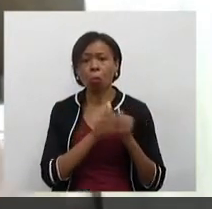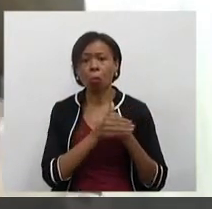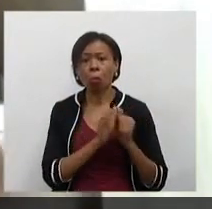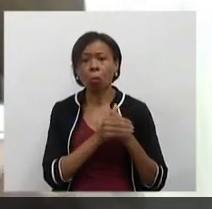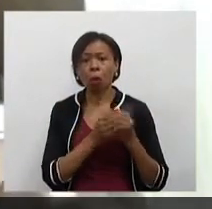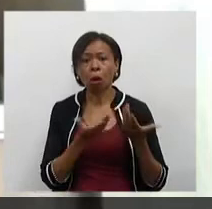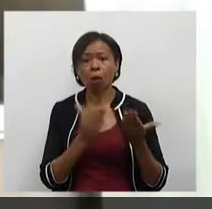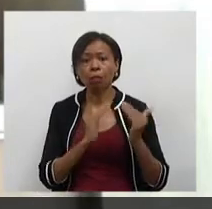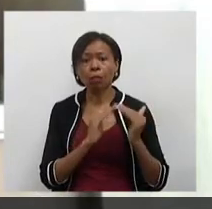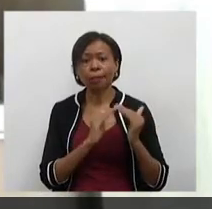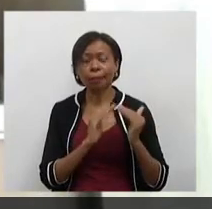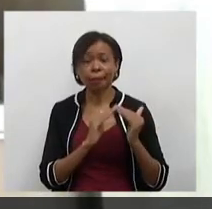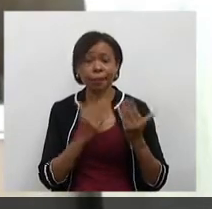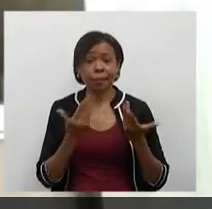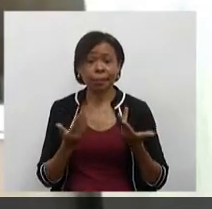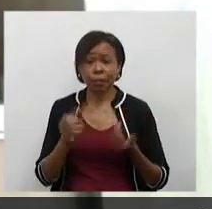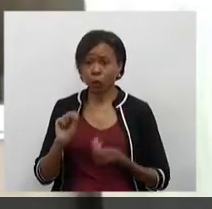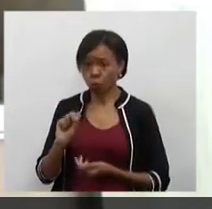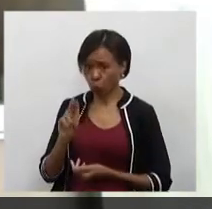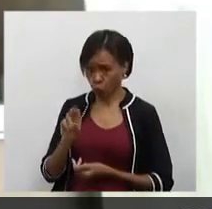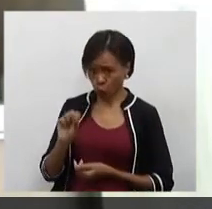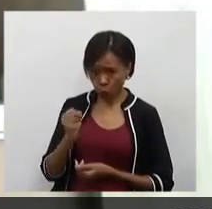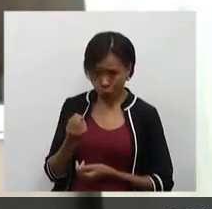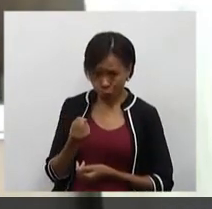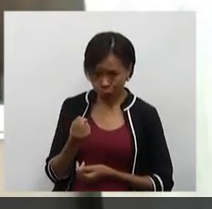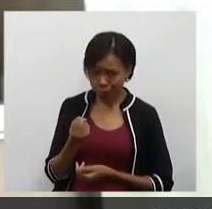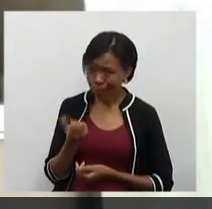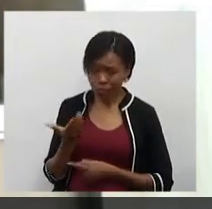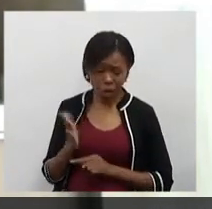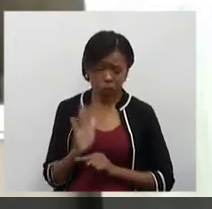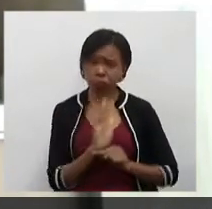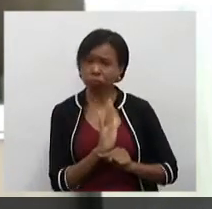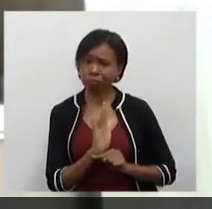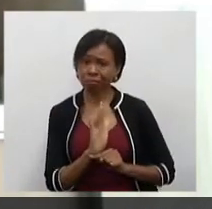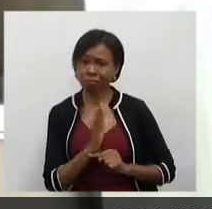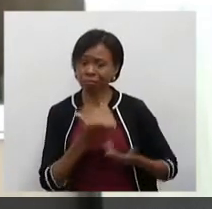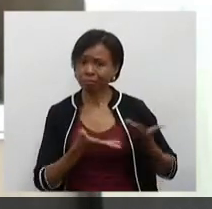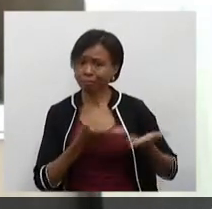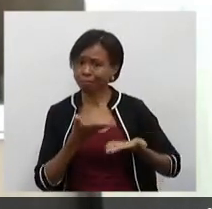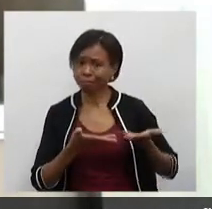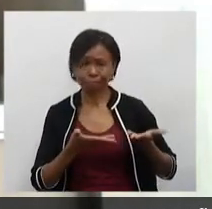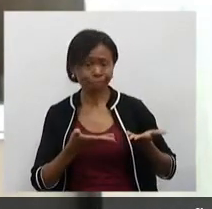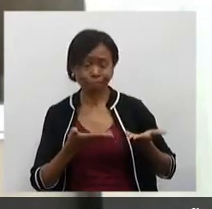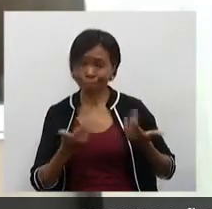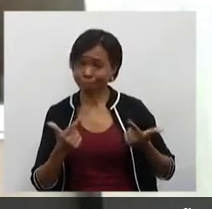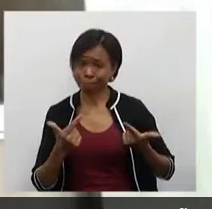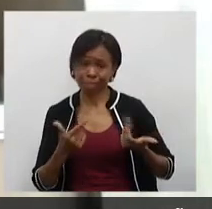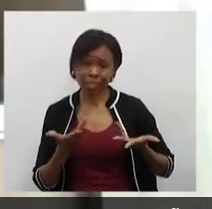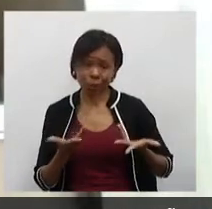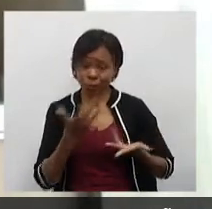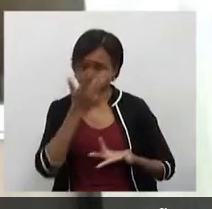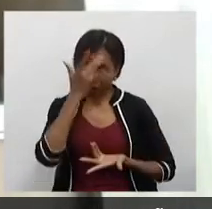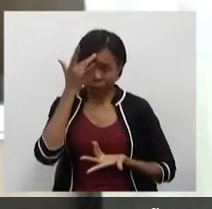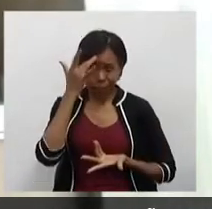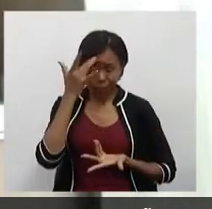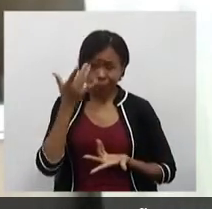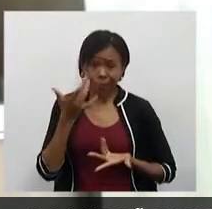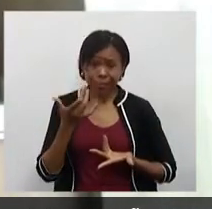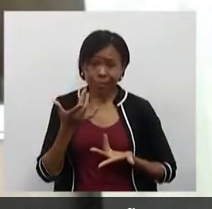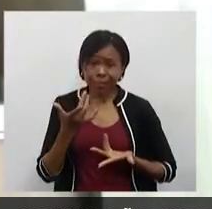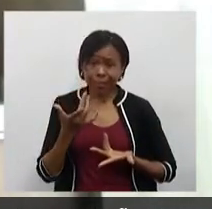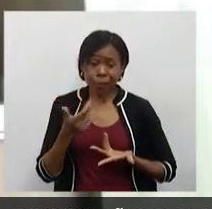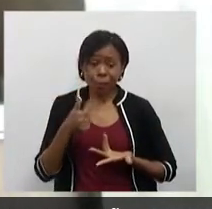funcionando tão bem para atender os pacientes, eles ficam mais vulneráveis ainda. Não é? Tiveram